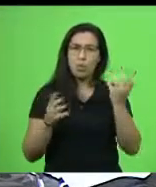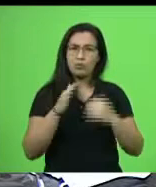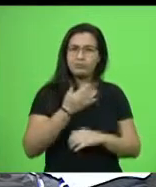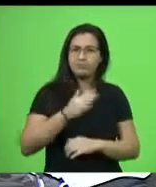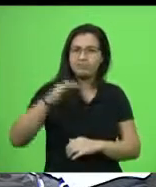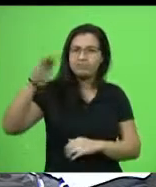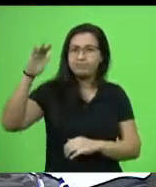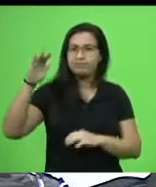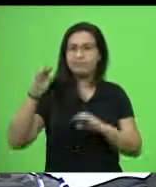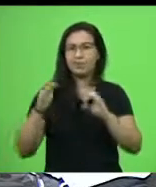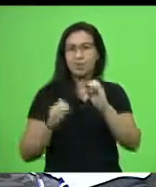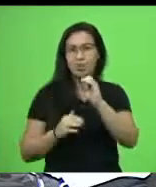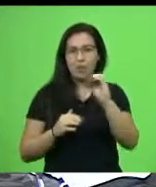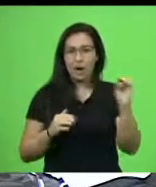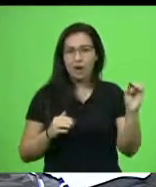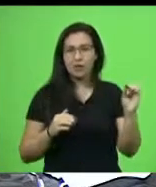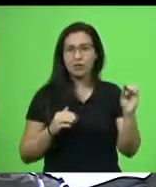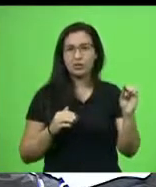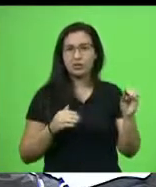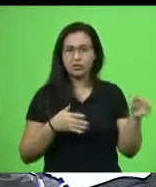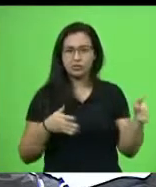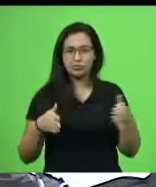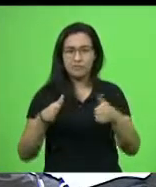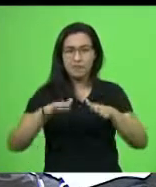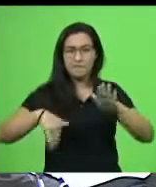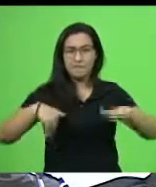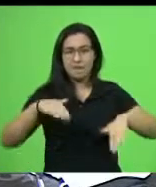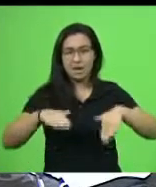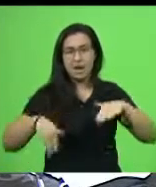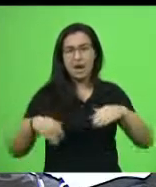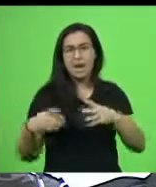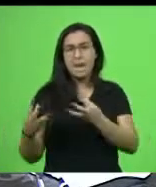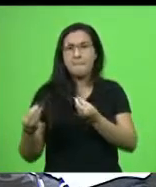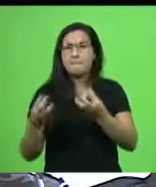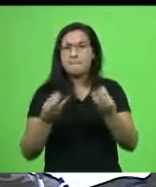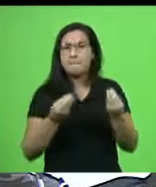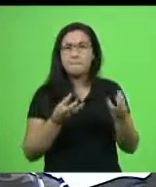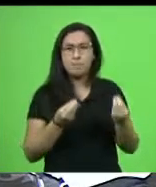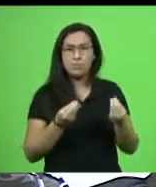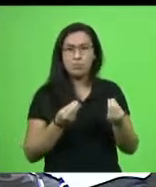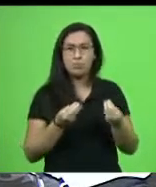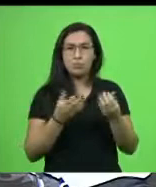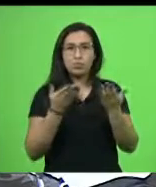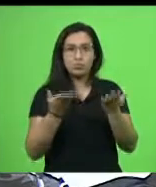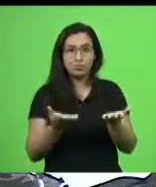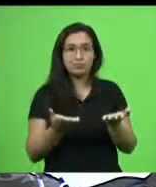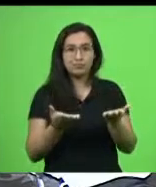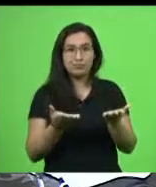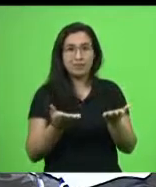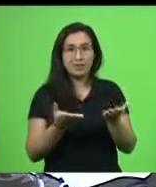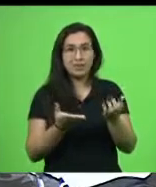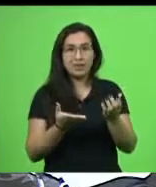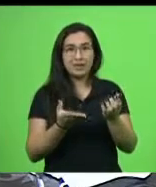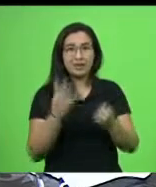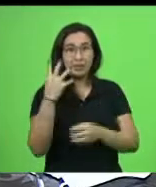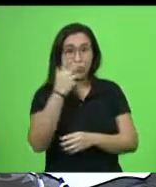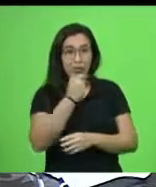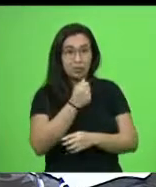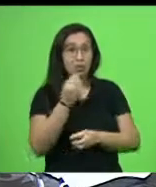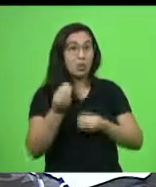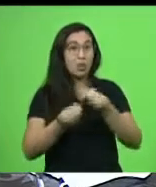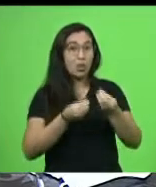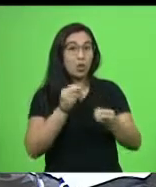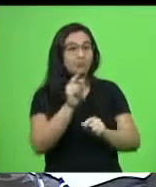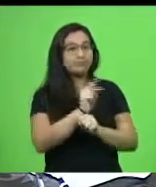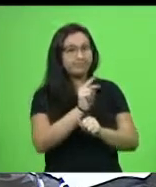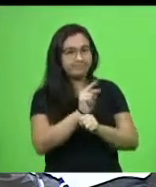Santa Catarina, dos milhares de metros quadrados rigorosamente preservados. Quase 50% da